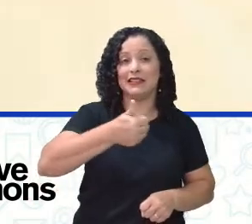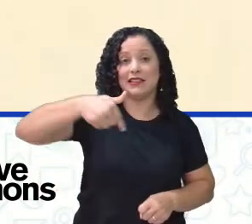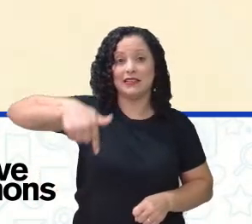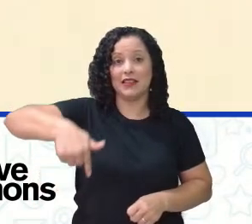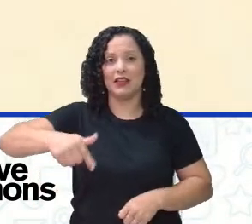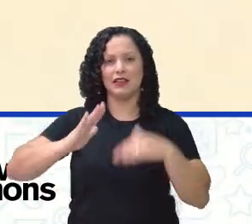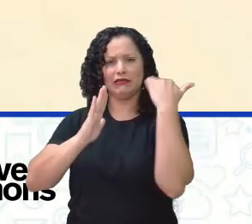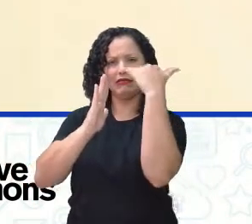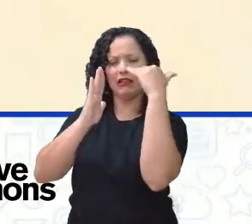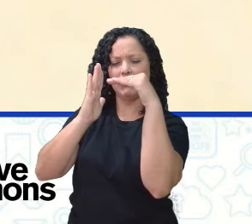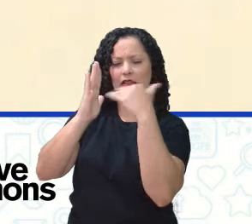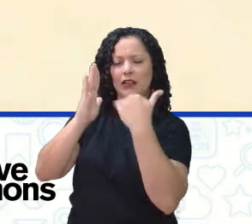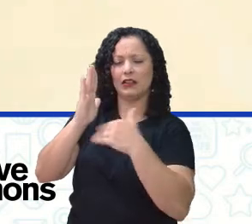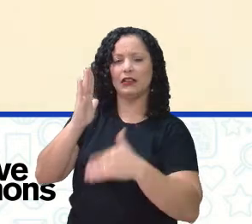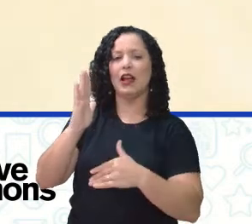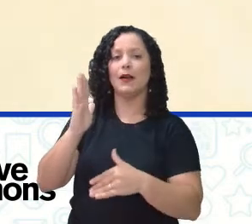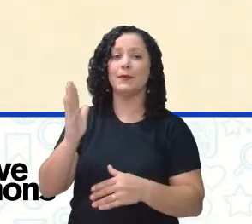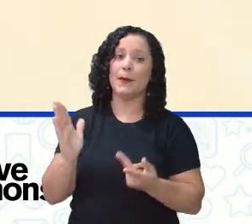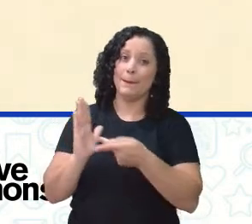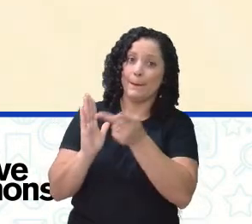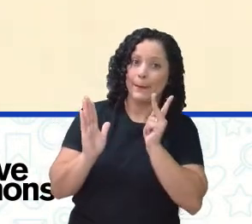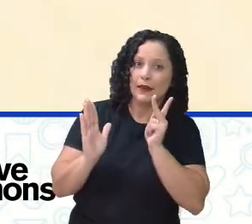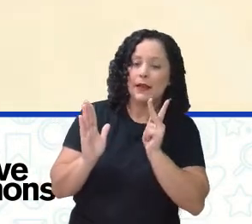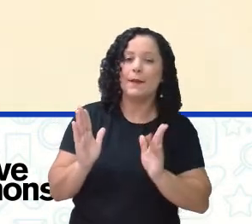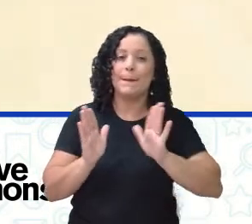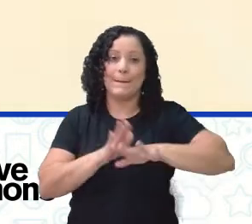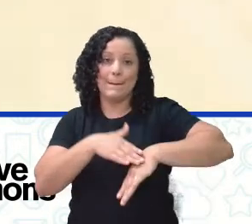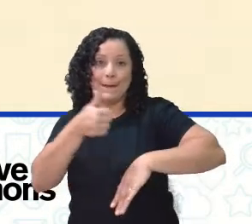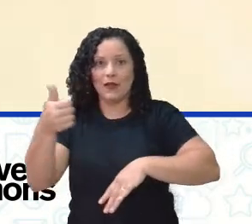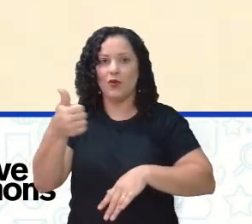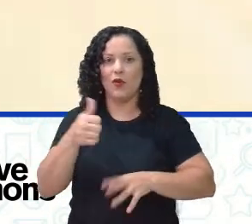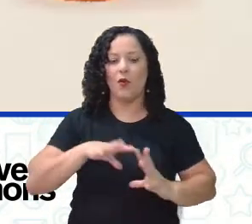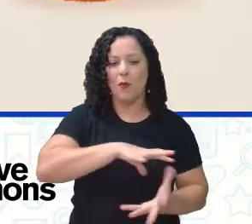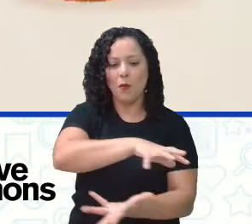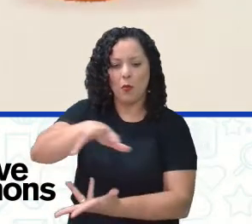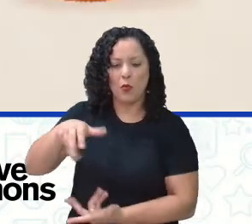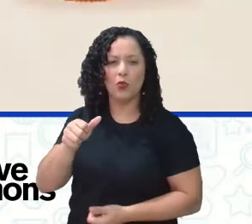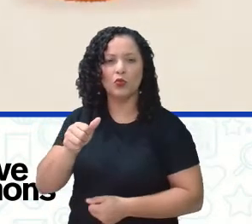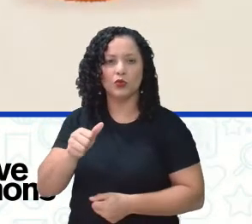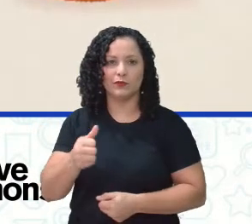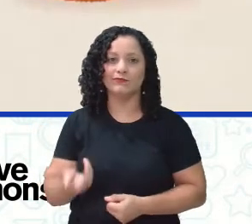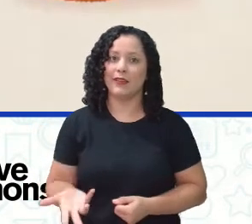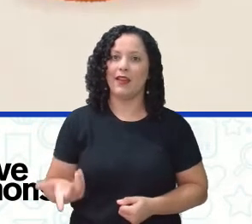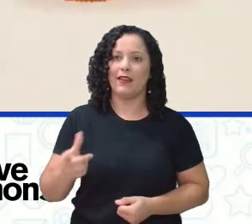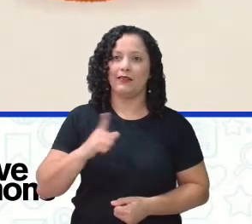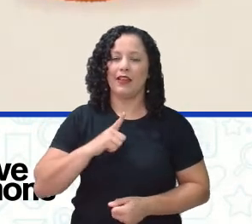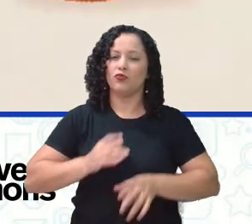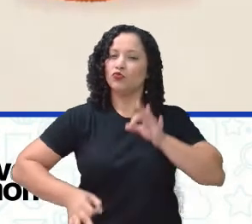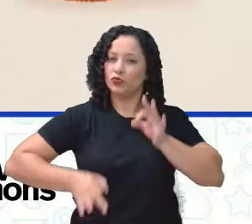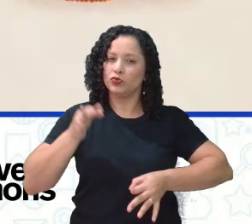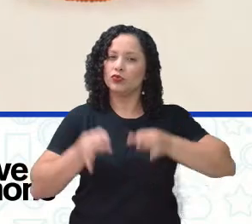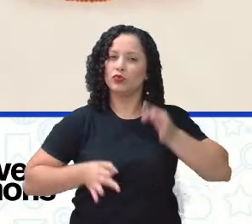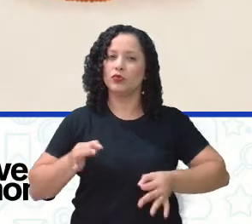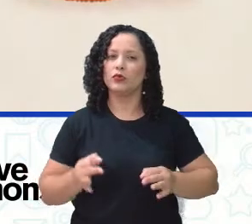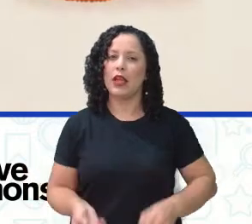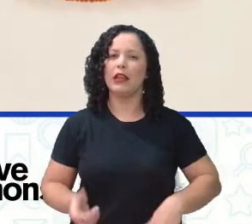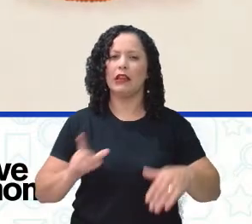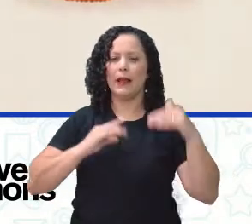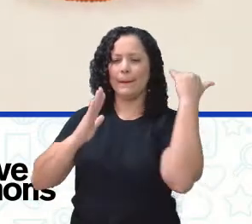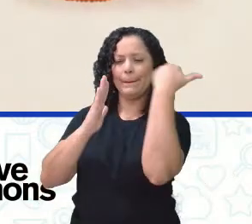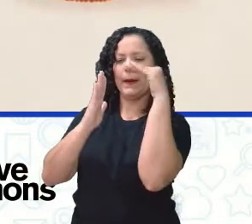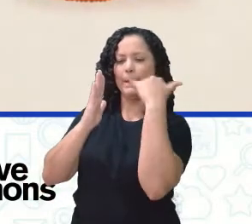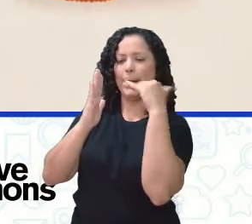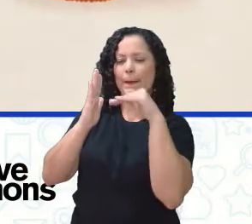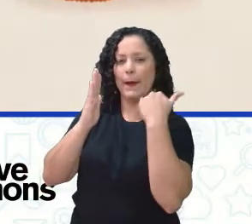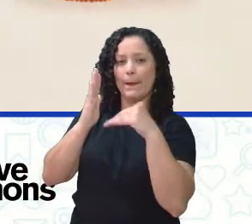planeta contra a mudança climática e tornam o mundo seguro e mais justo para todos. Nós temos que alcançar essas metas até